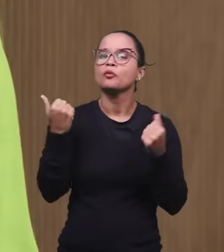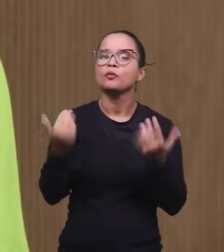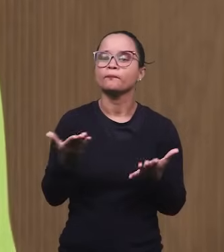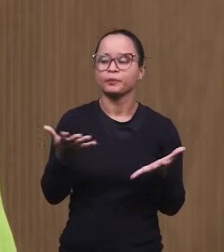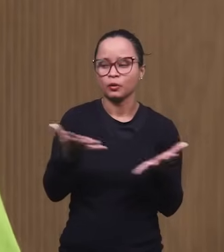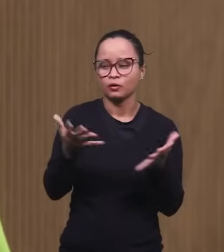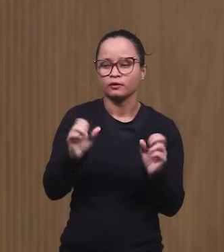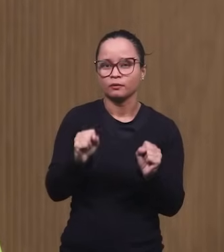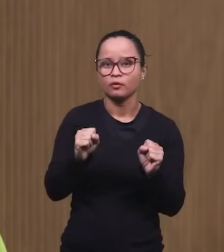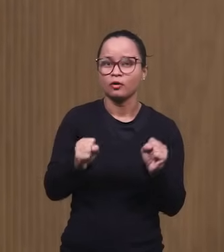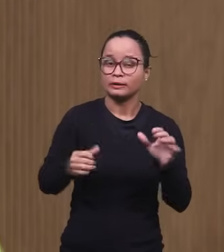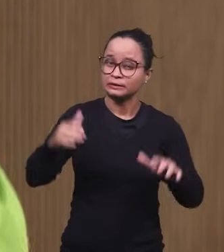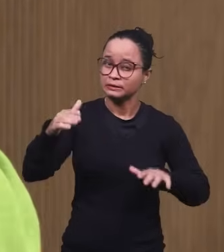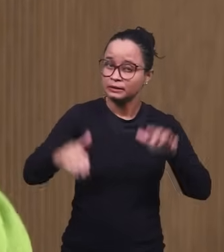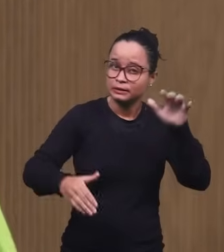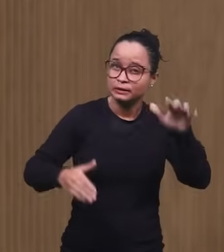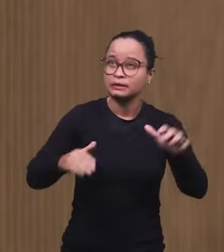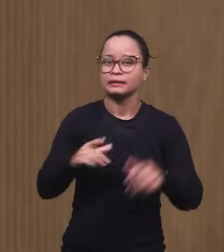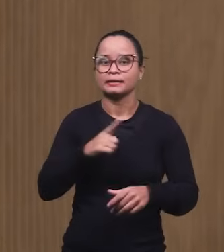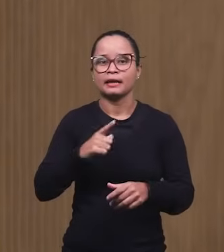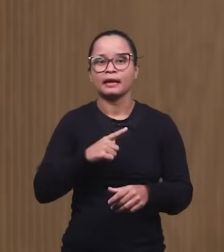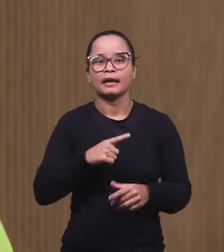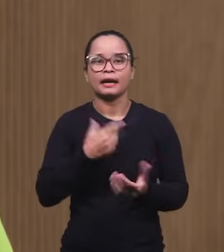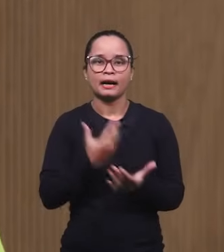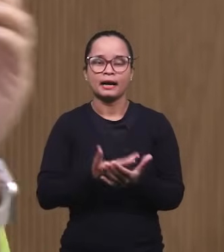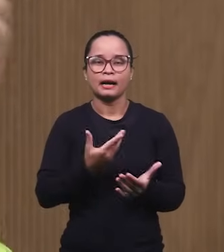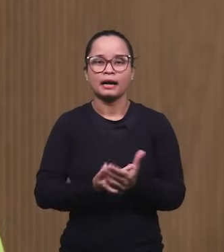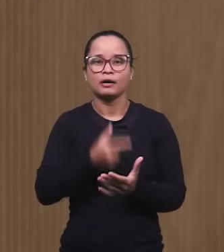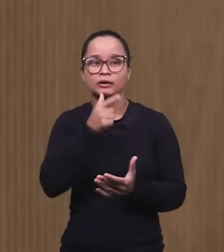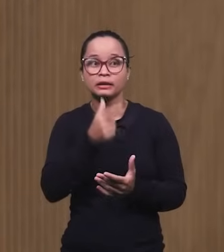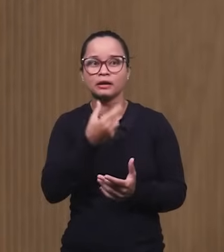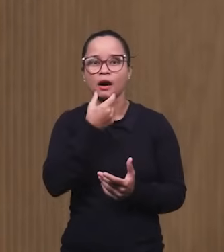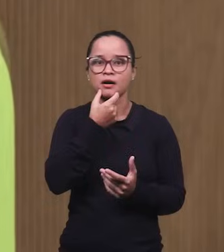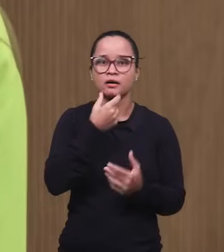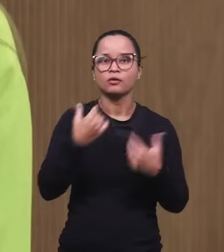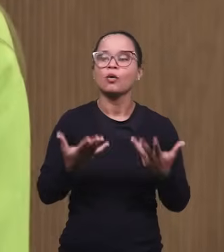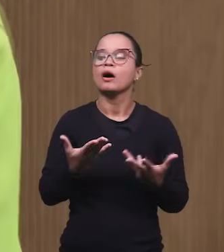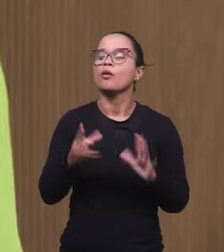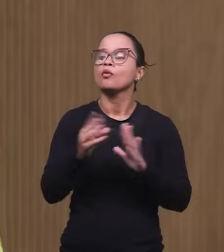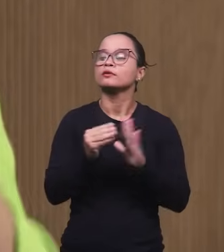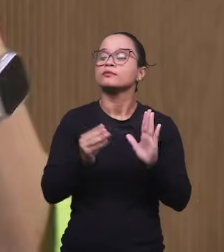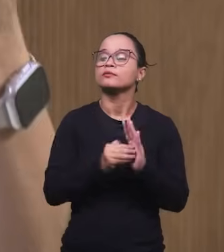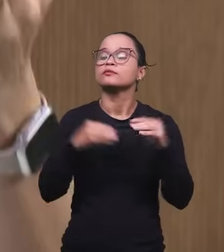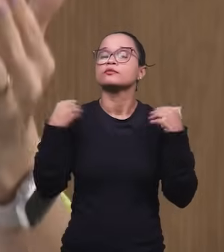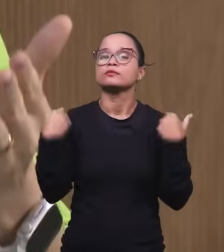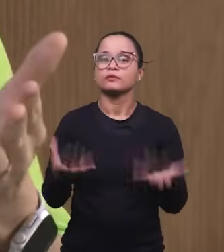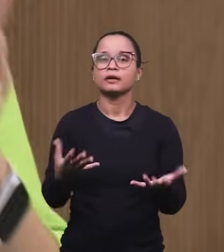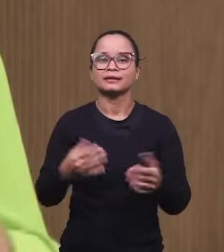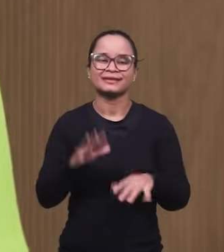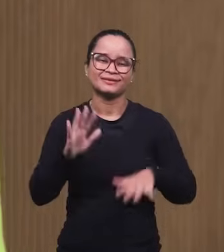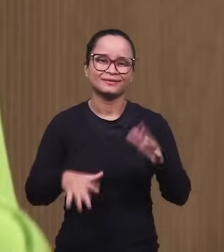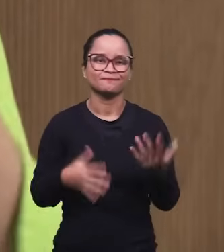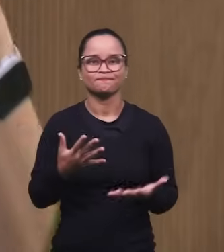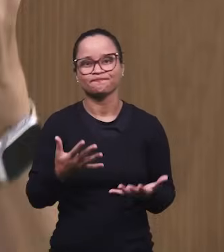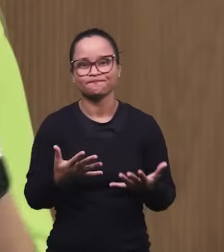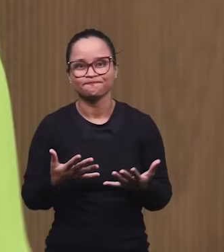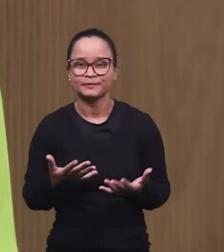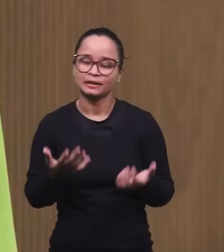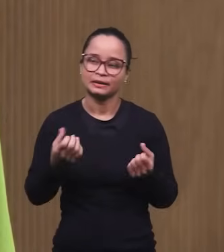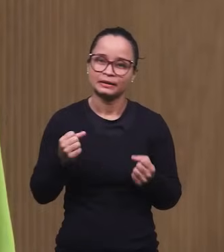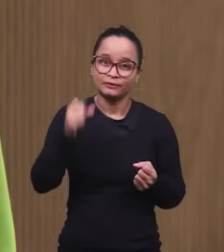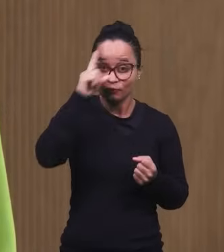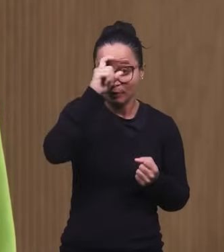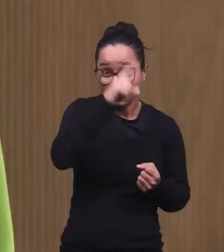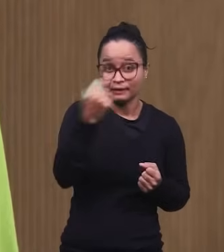melhor. Hoje você tem natação, hoje você tem o inglês. Qual conteúdo você quer revisar hoje? Um conteúdo que já não seja tão pesado, que ele já não sinta